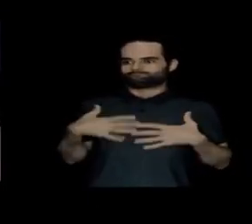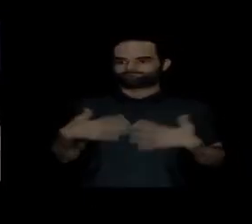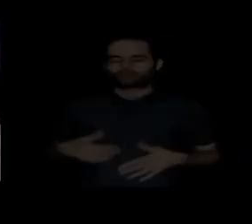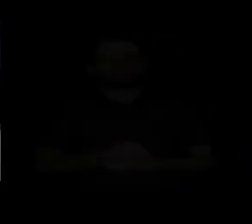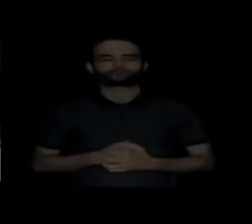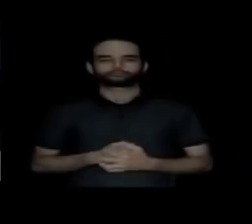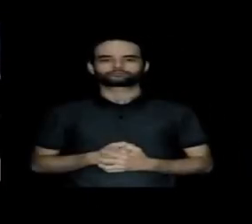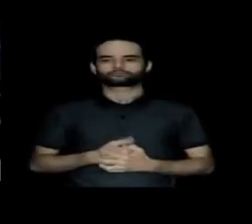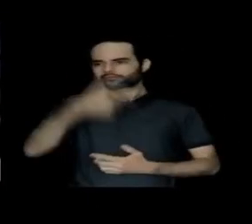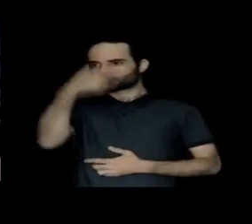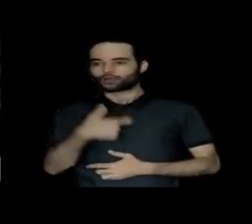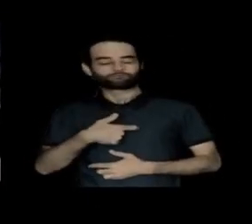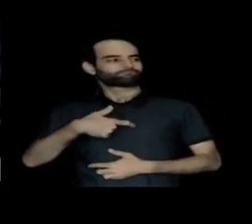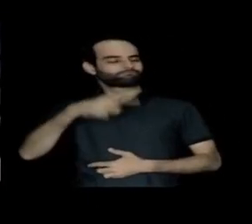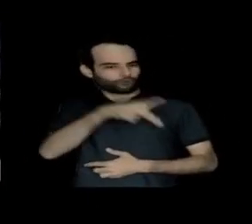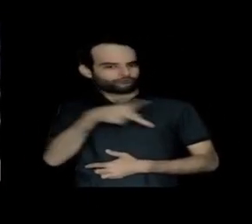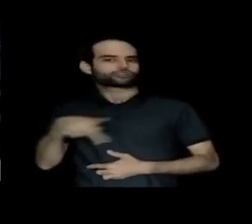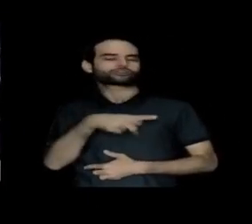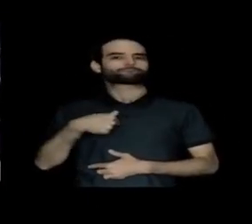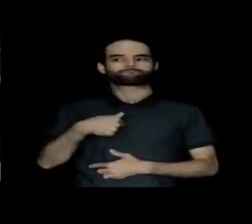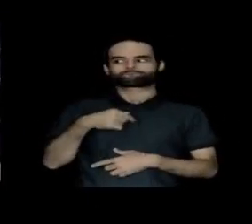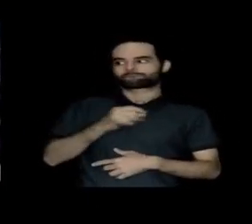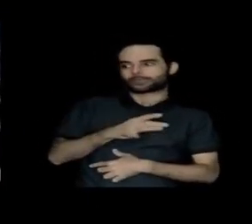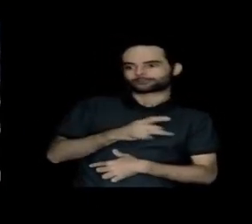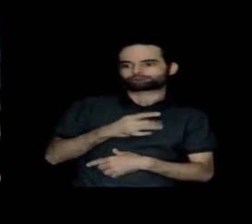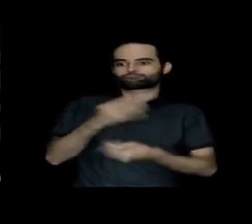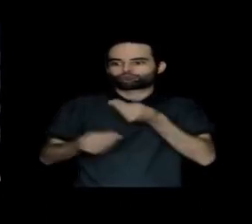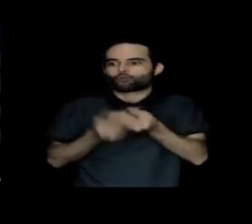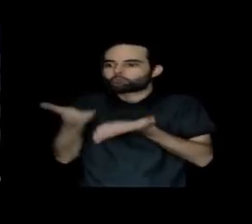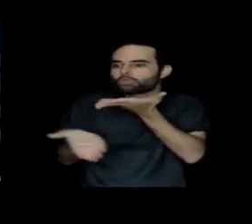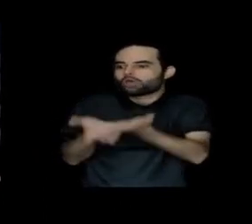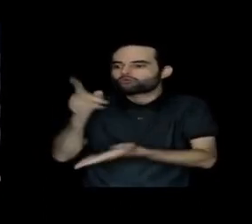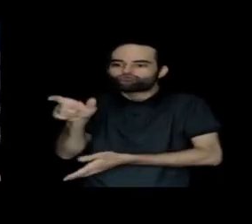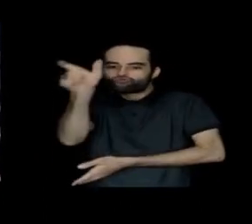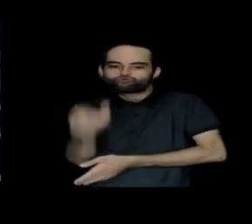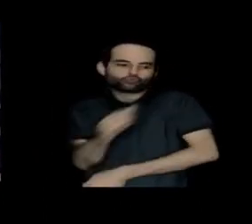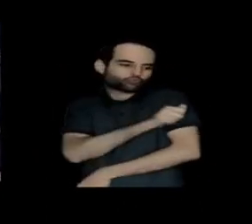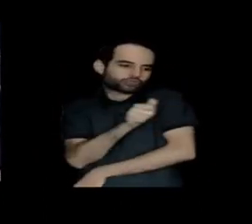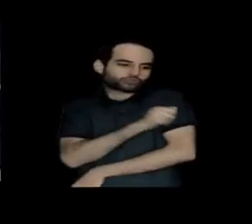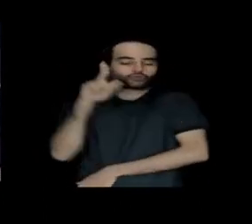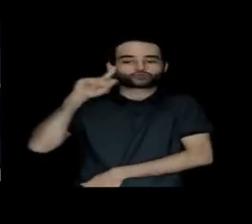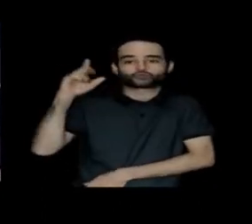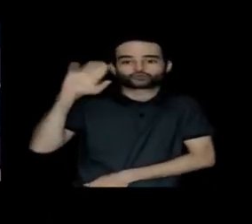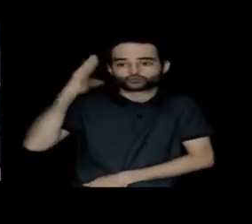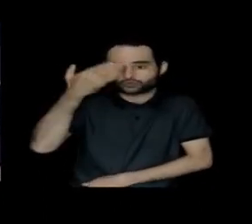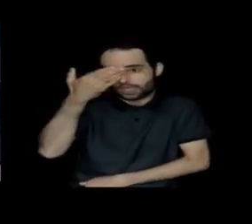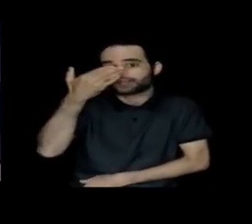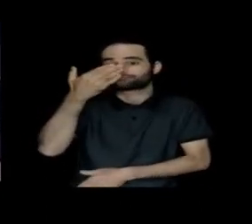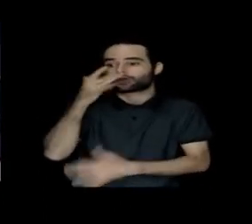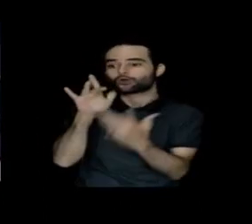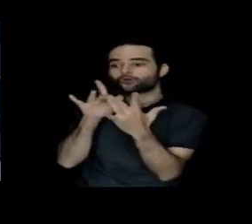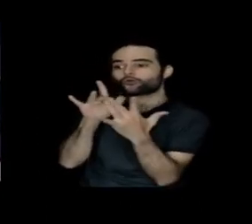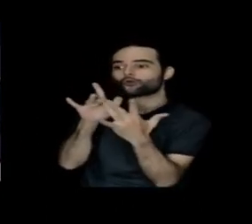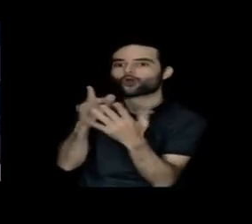assustado. Se tinha um temor, enquanto professora, de lidar com uma aluna surdo-cega, quando a